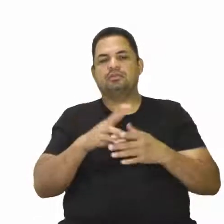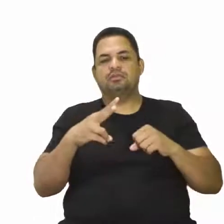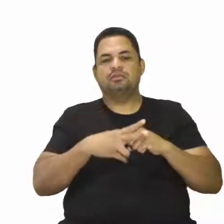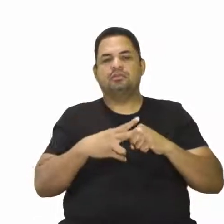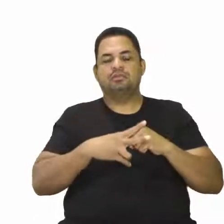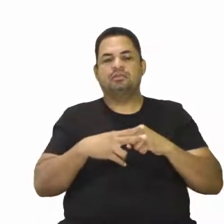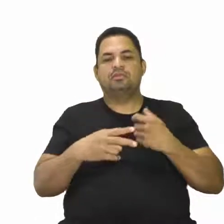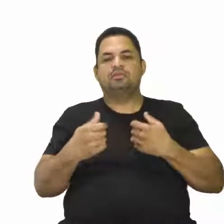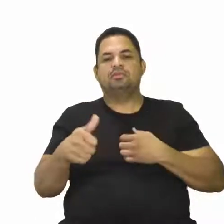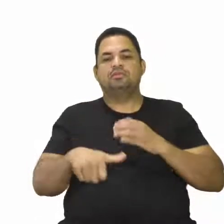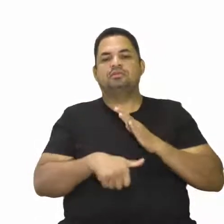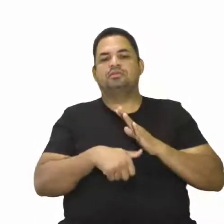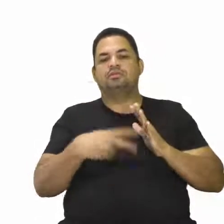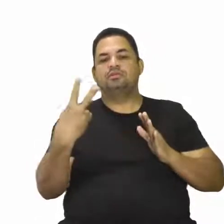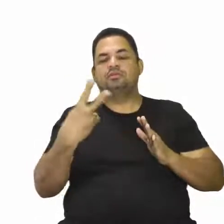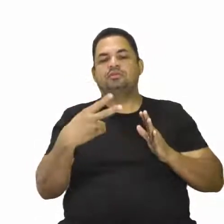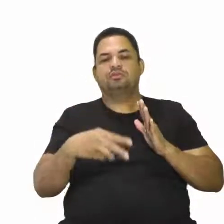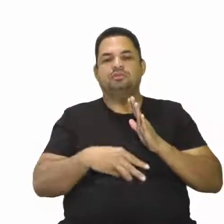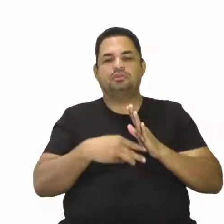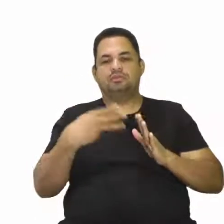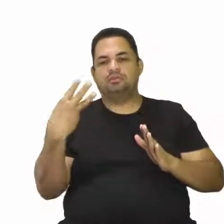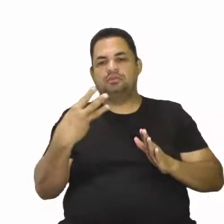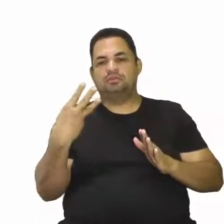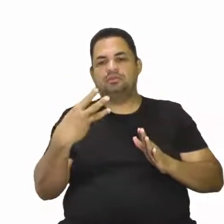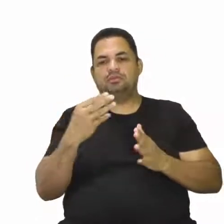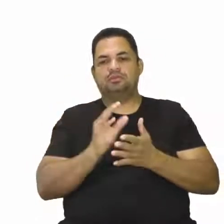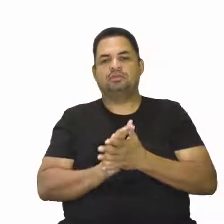de segunda e terceira conjugação